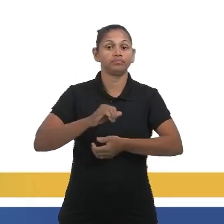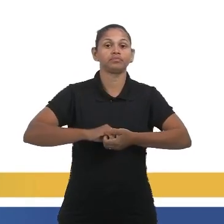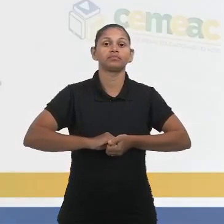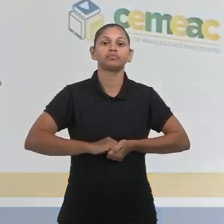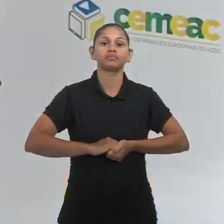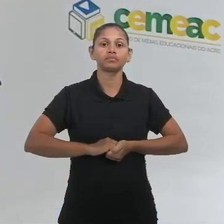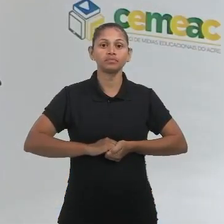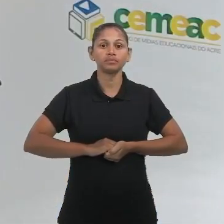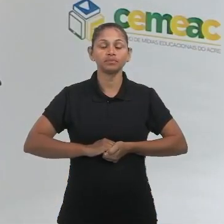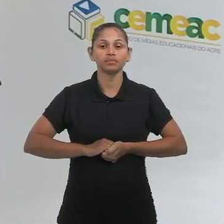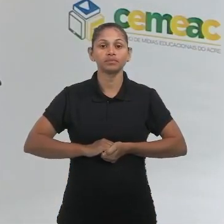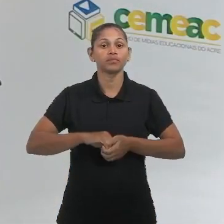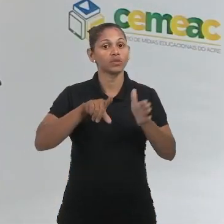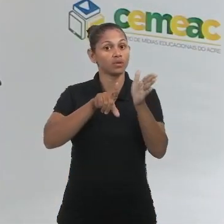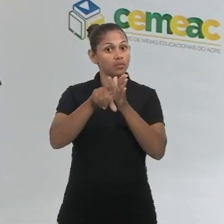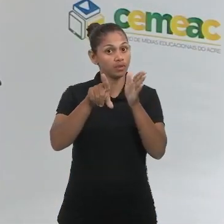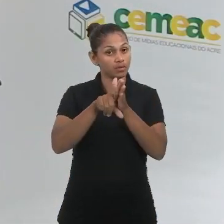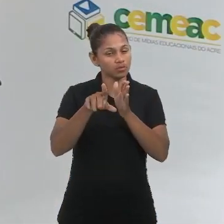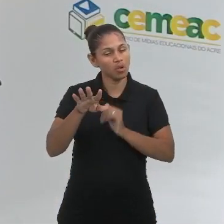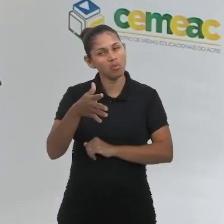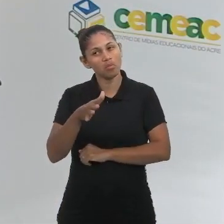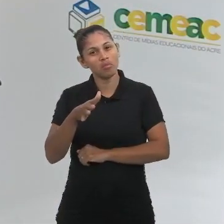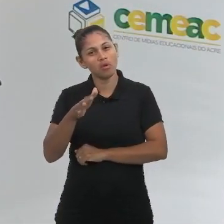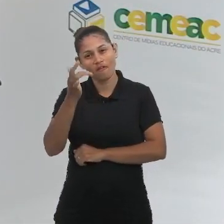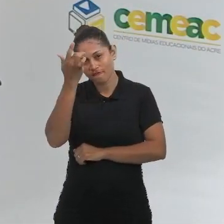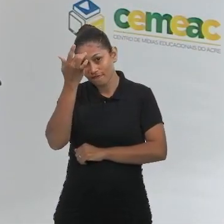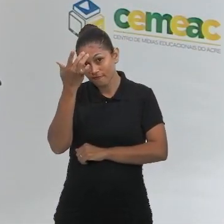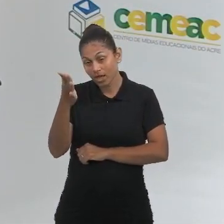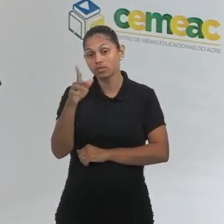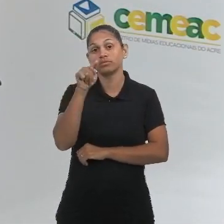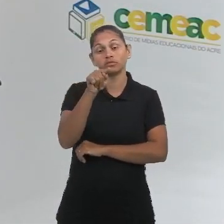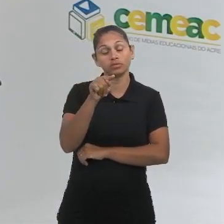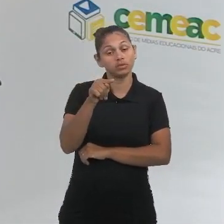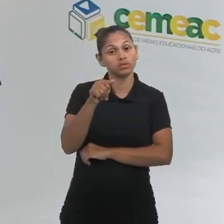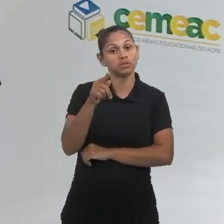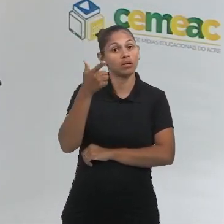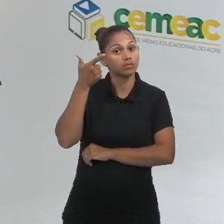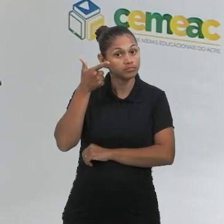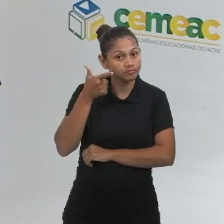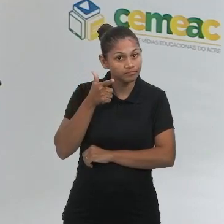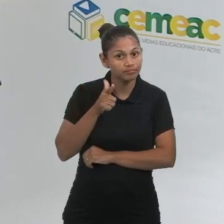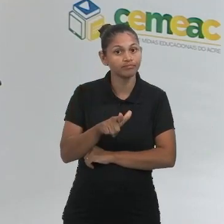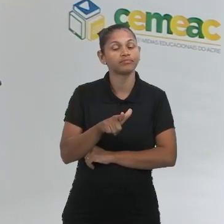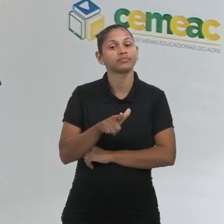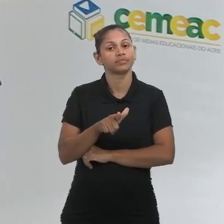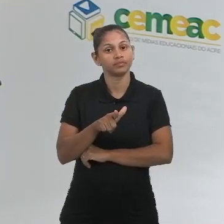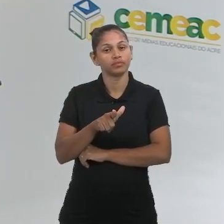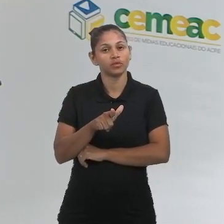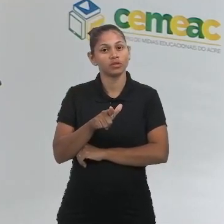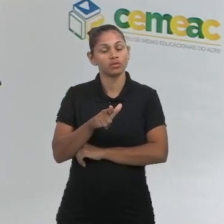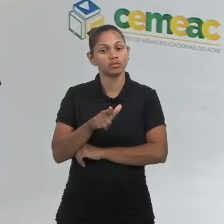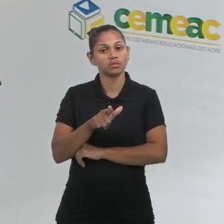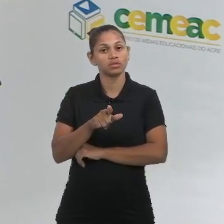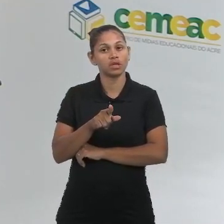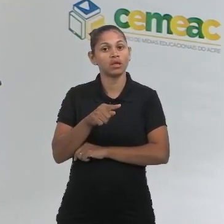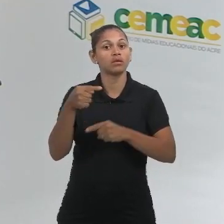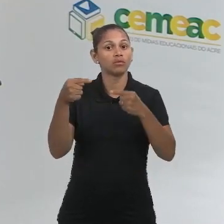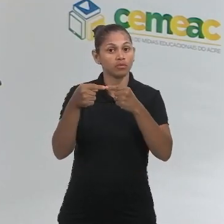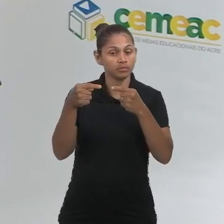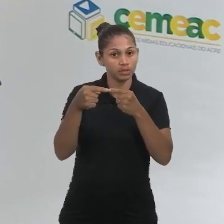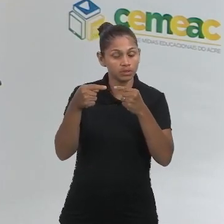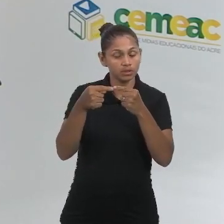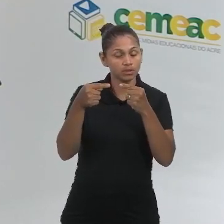profissional. Essa é uma questão considerada fácil, você consegue, de maneira simples, identificar qual a alternativa